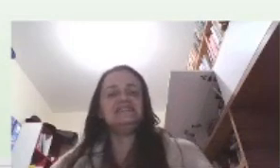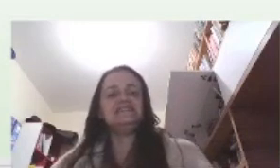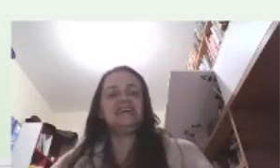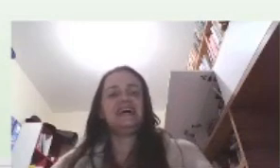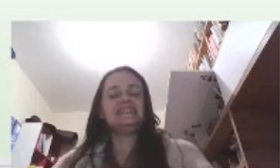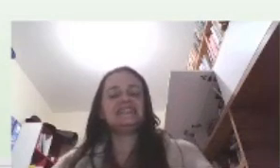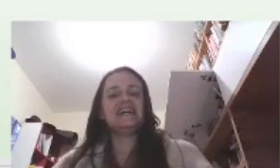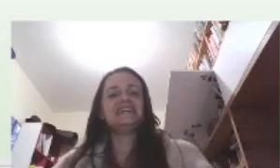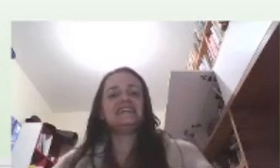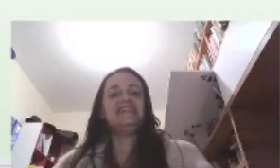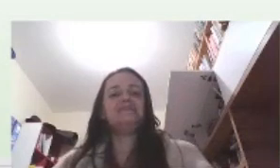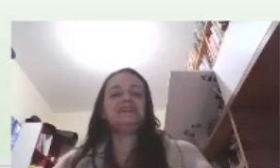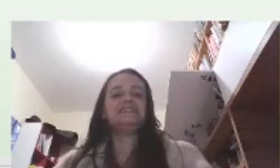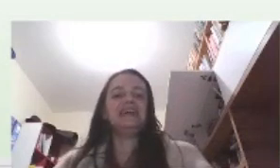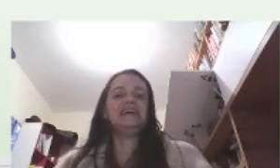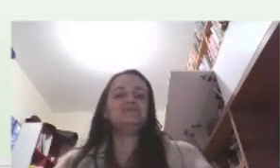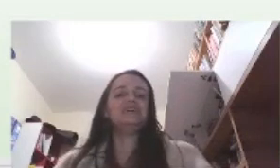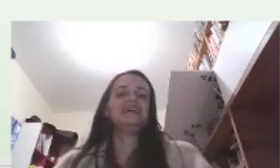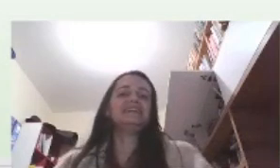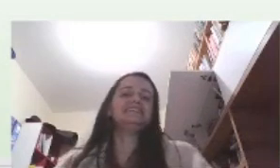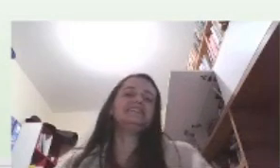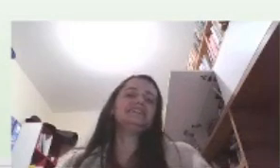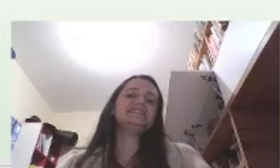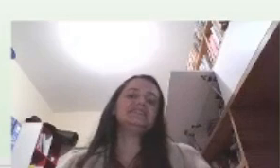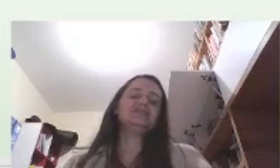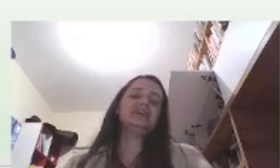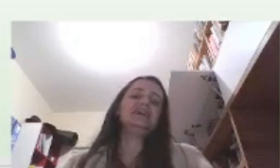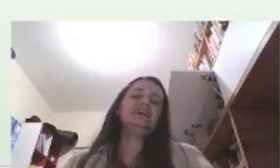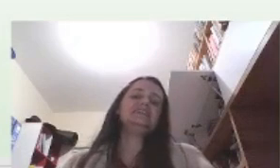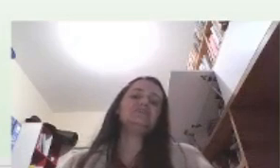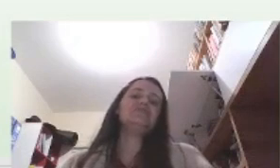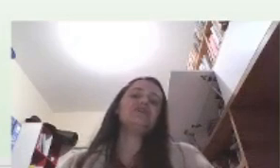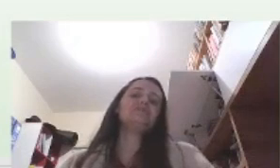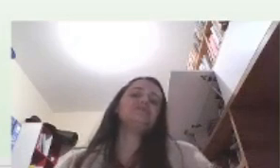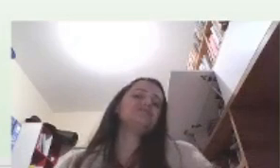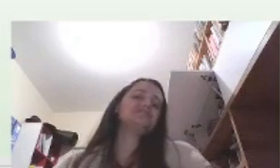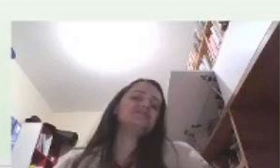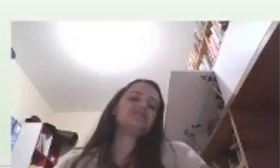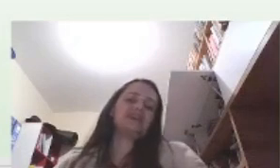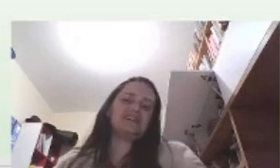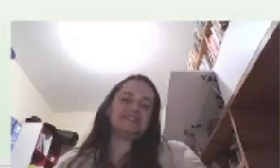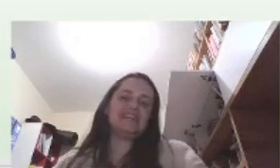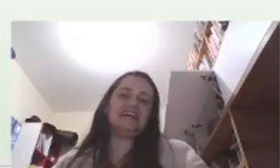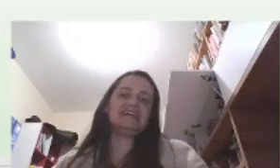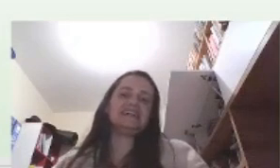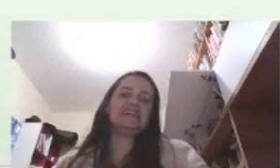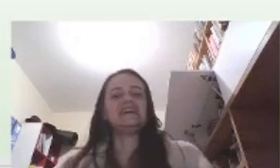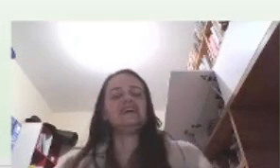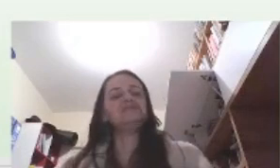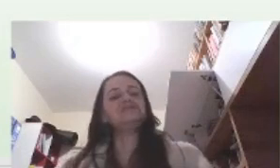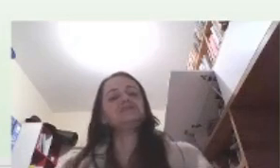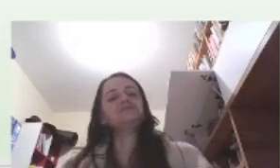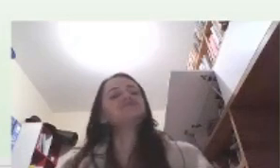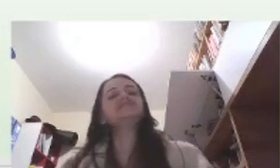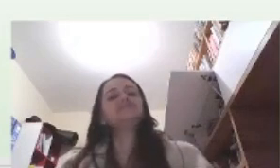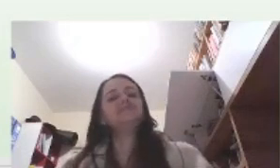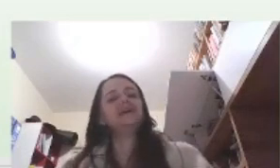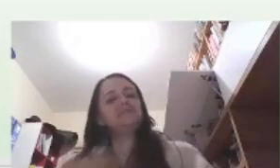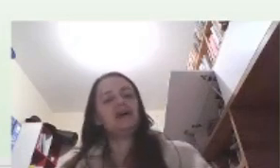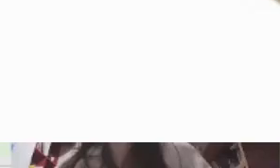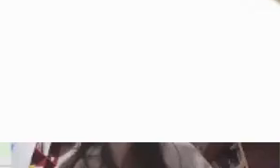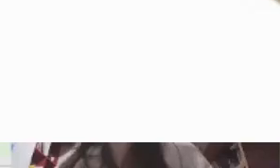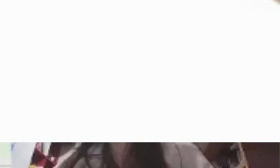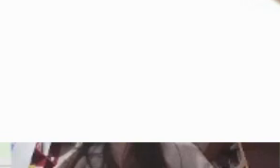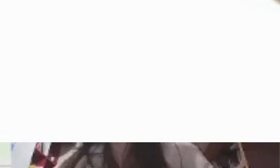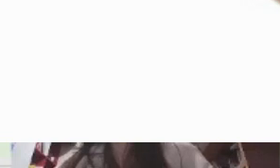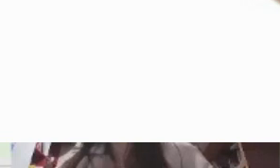né? A ressaca nada mais é do que a desidratação. Então, uma forma de você não ficar com a ressaca é, ao mesmo tempo que você